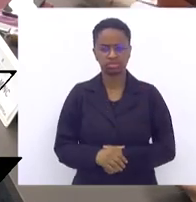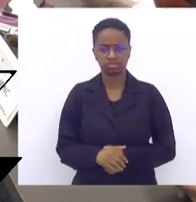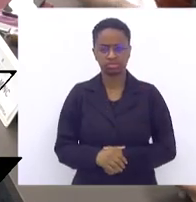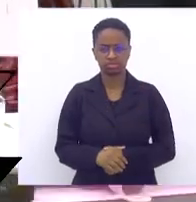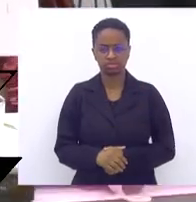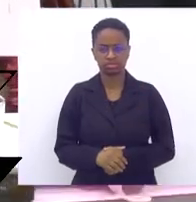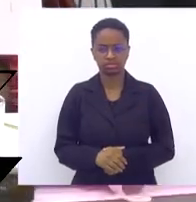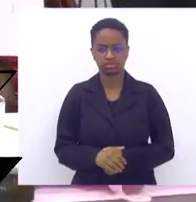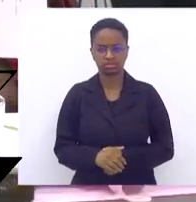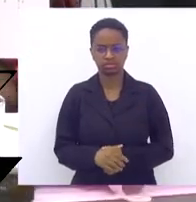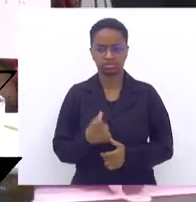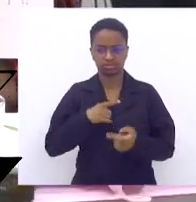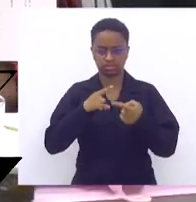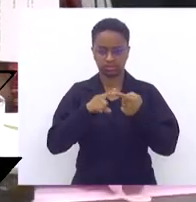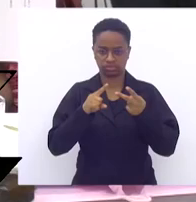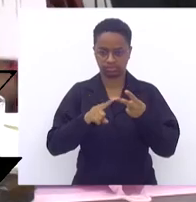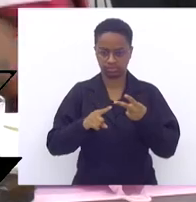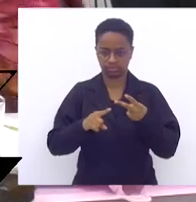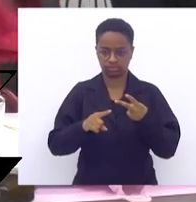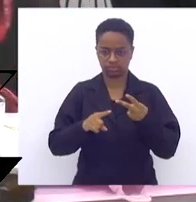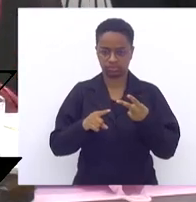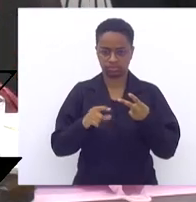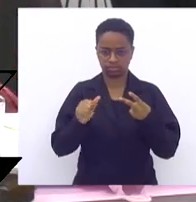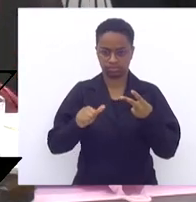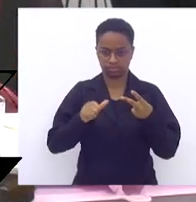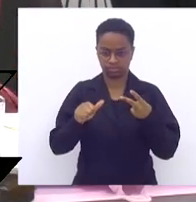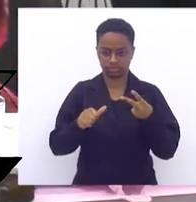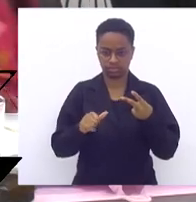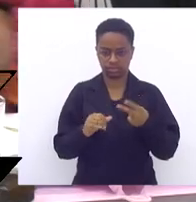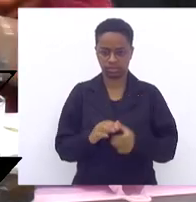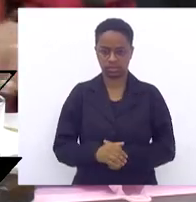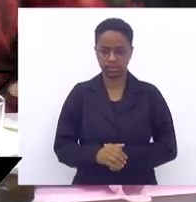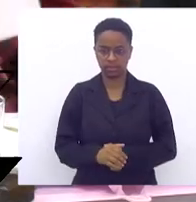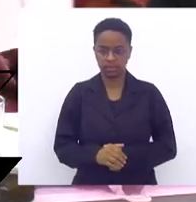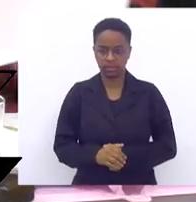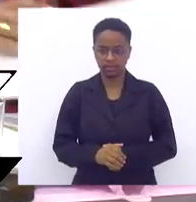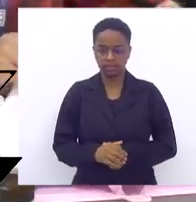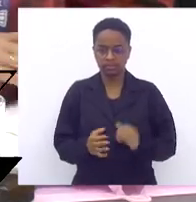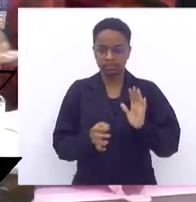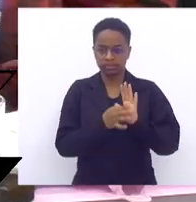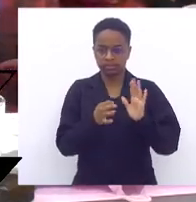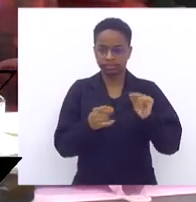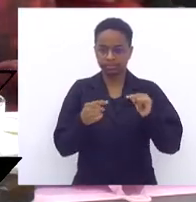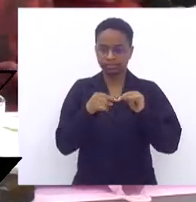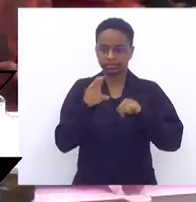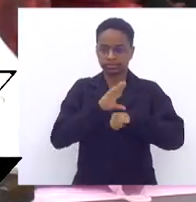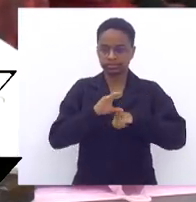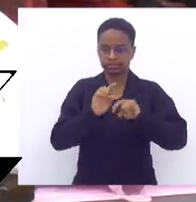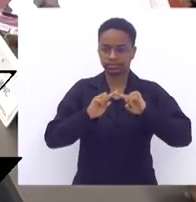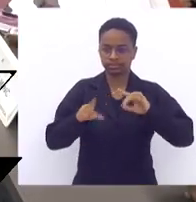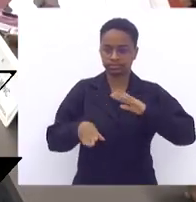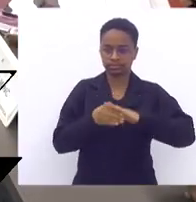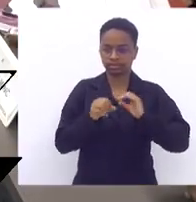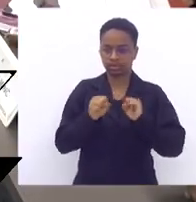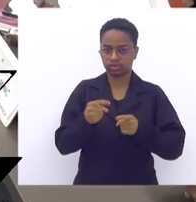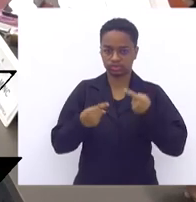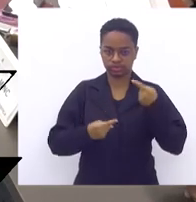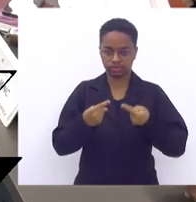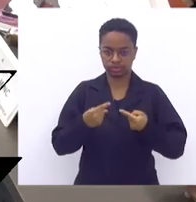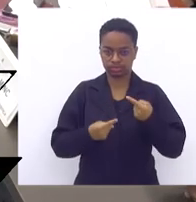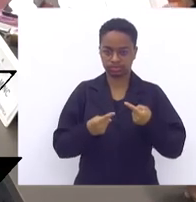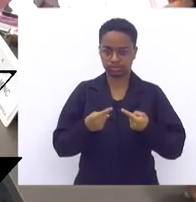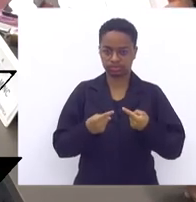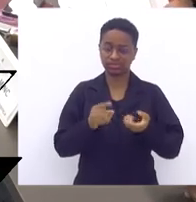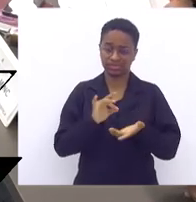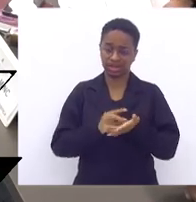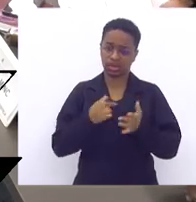Foram duas questões de ordem, seria. É a última versão. Tá. Parecer é pela constitucionalidade com emendas. Em discussão. Na realidade,